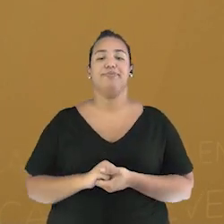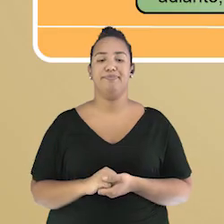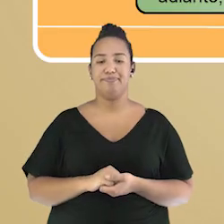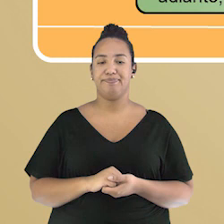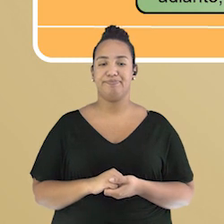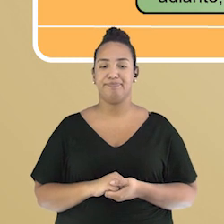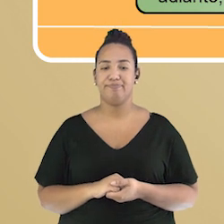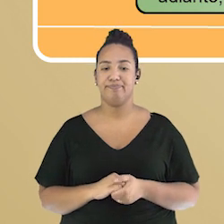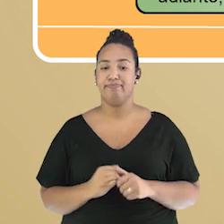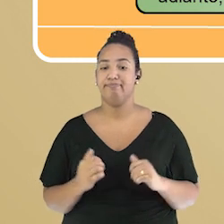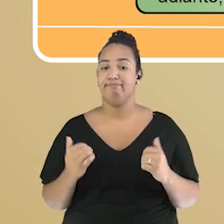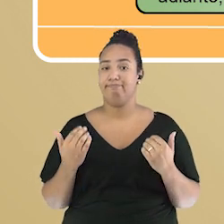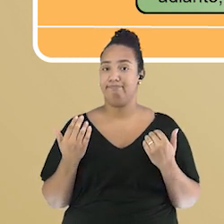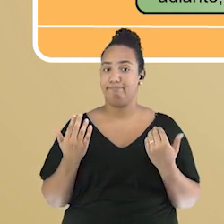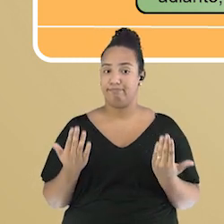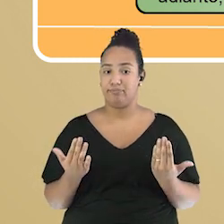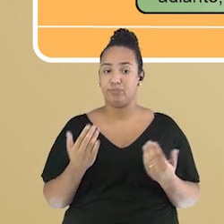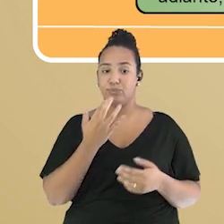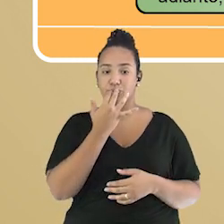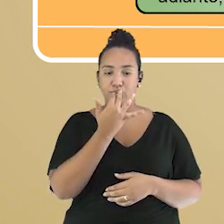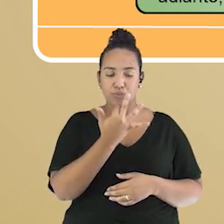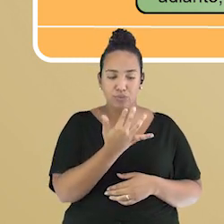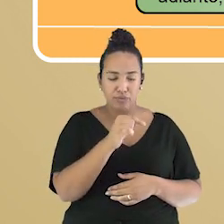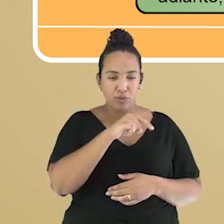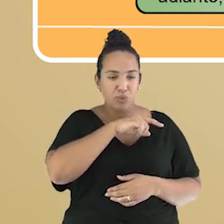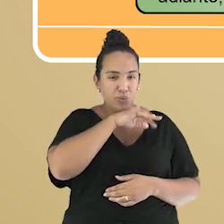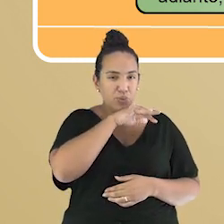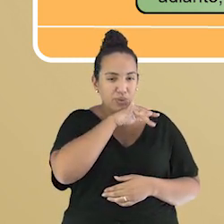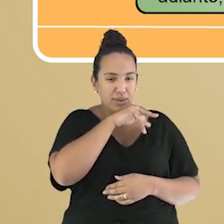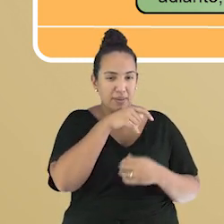organismos. Então, as coisas estragadas são